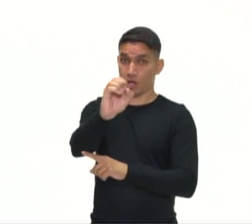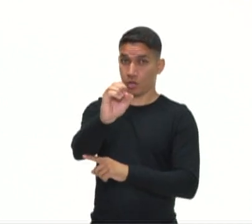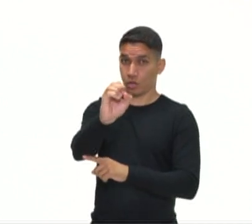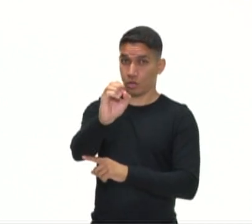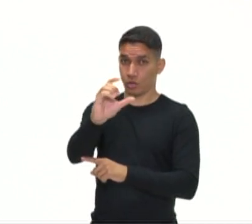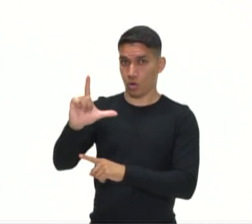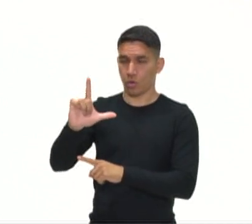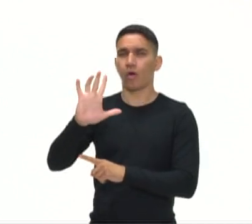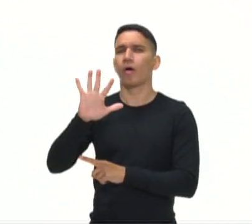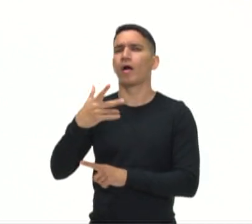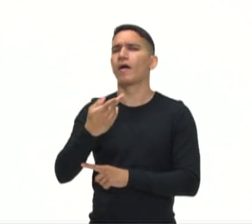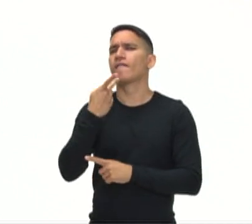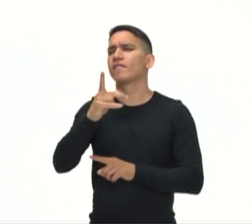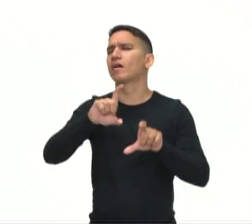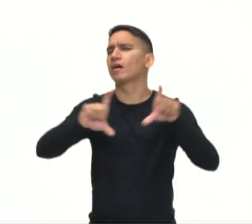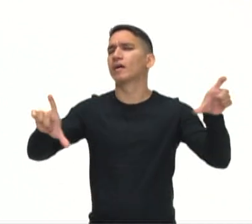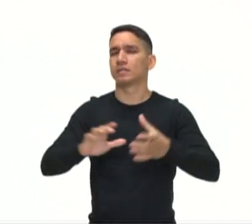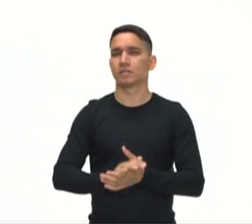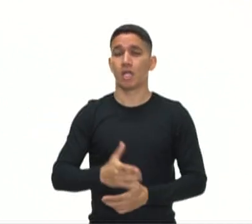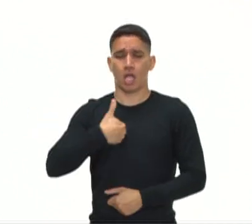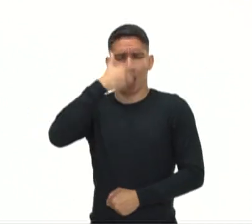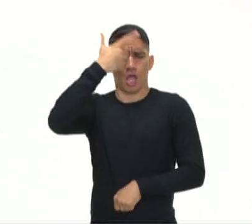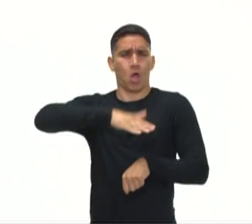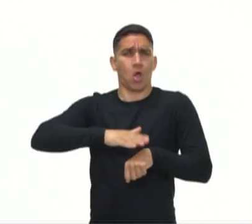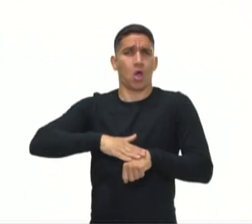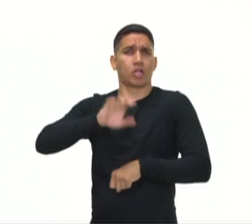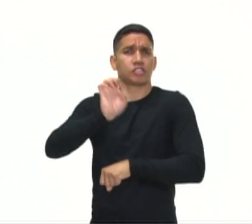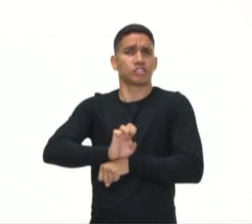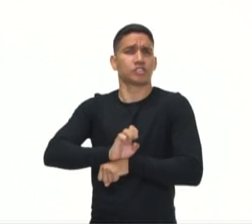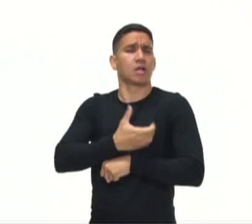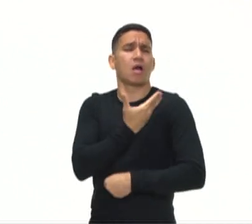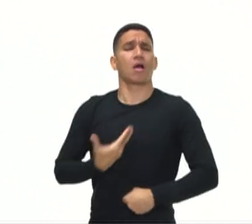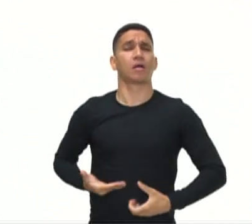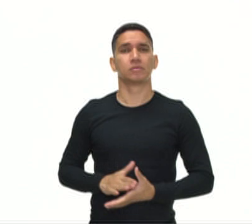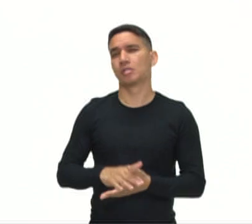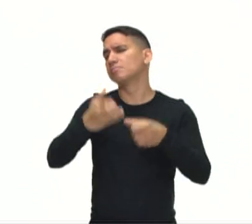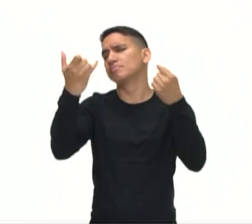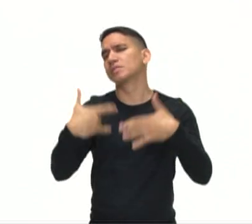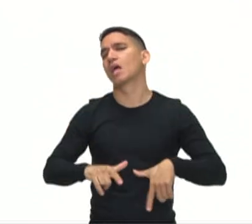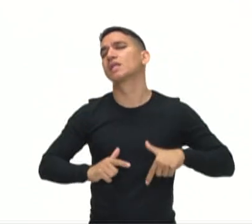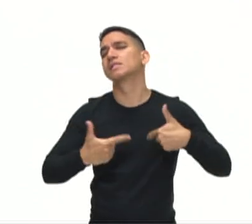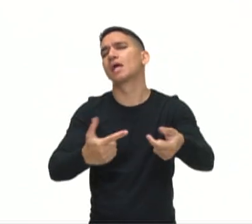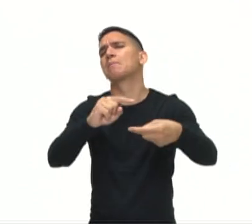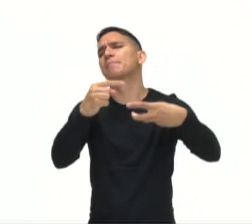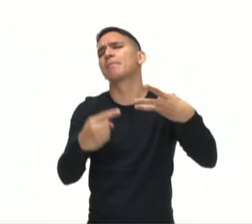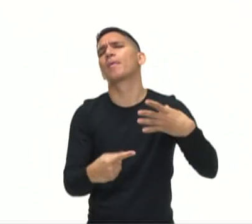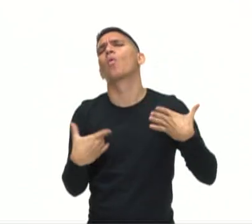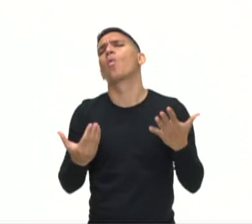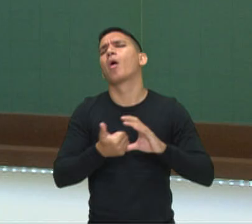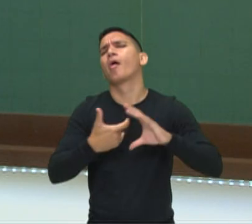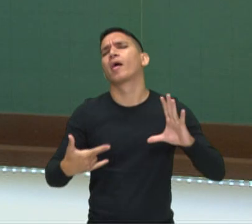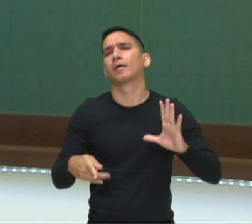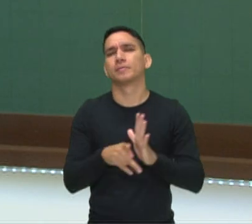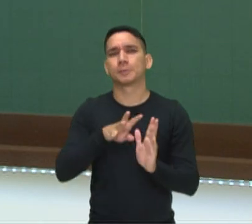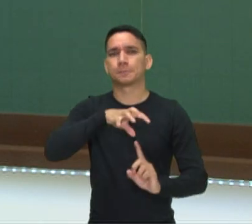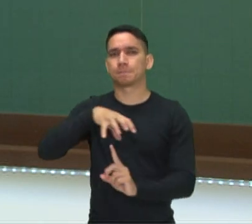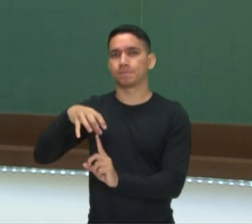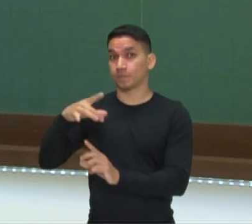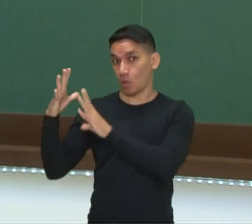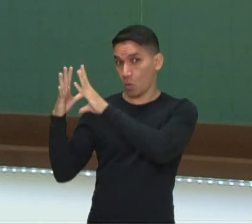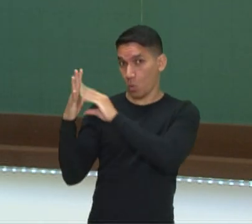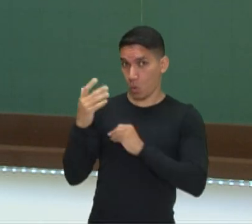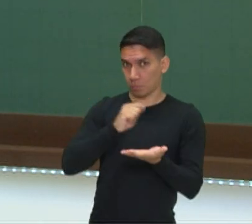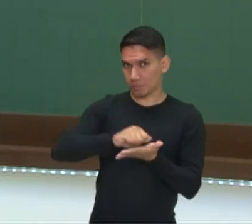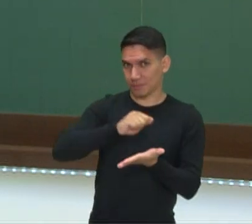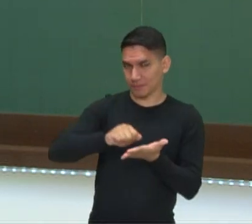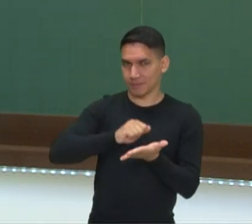frase, o Estado sou eu. Cite 3 ações que caracterizam o seu reinado. Copiem a questão